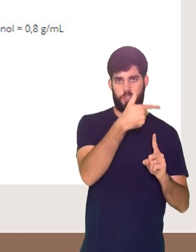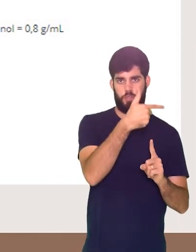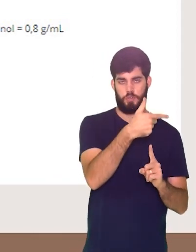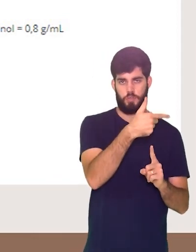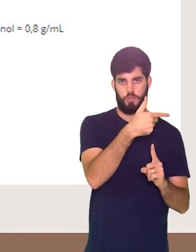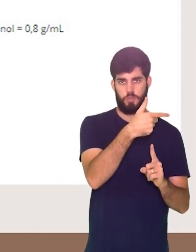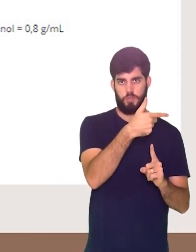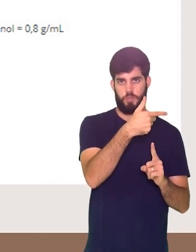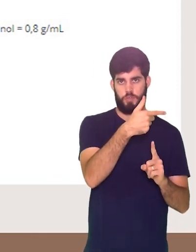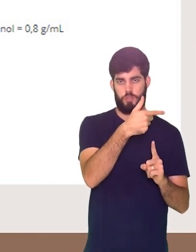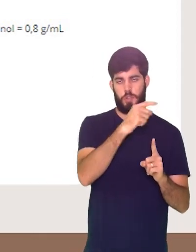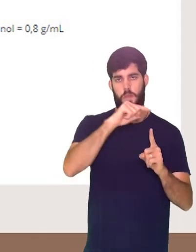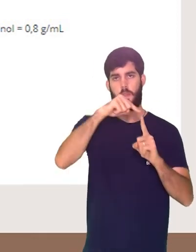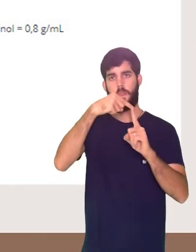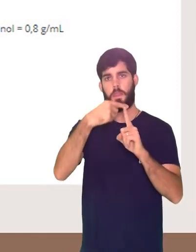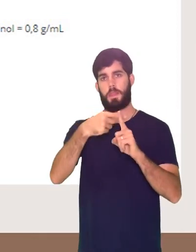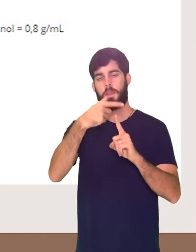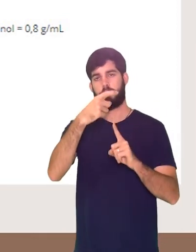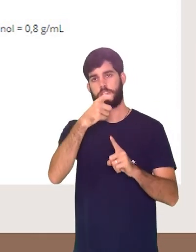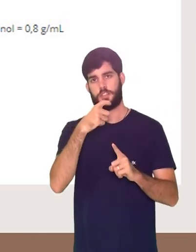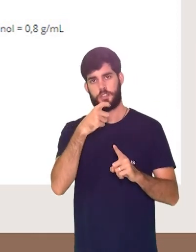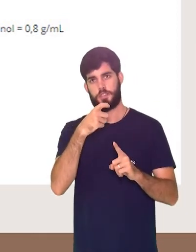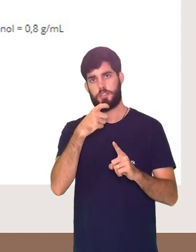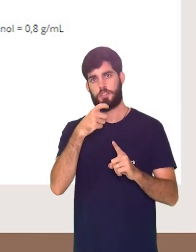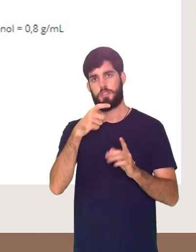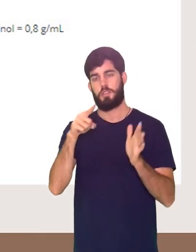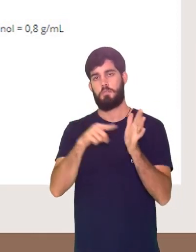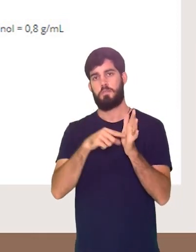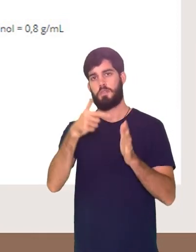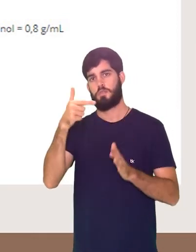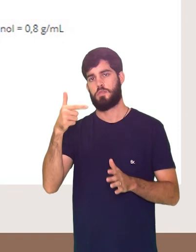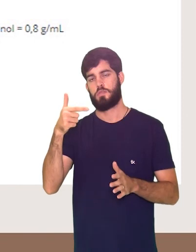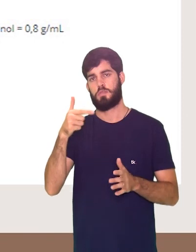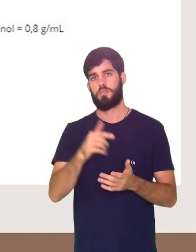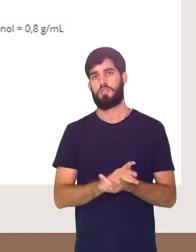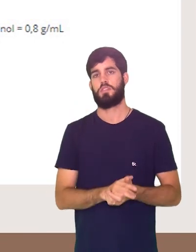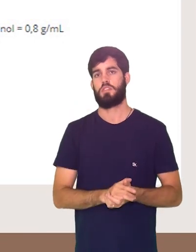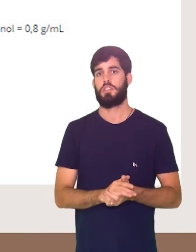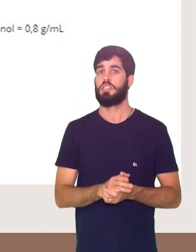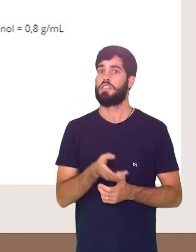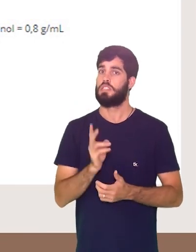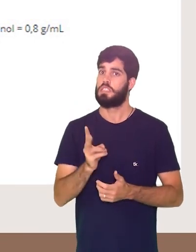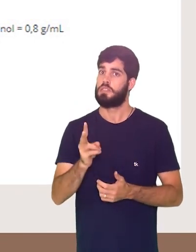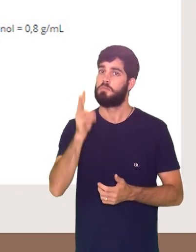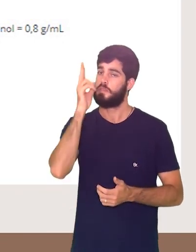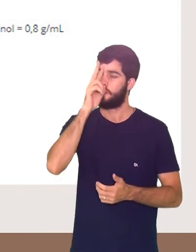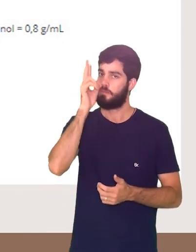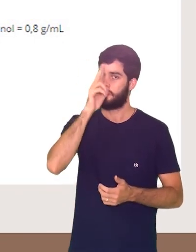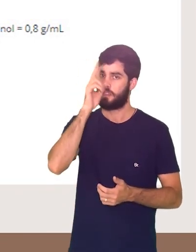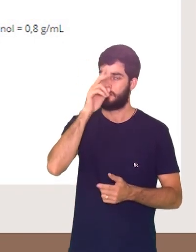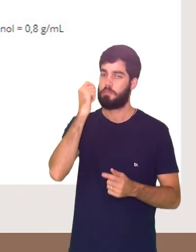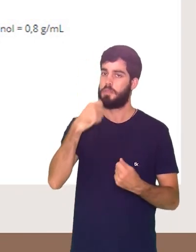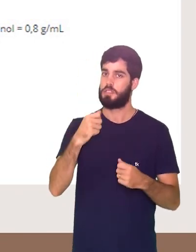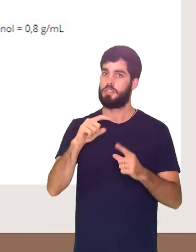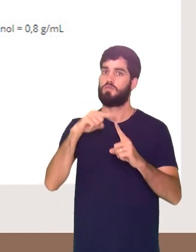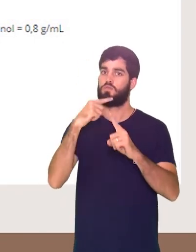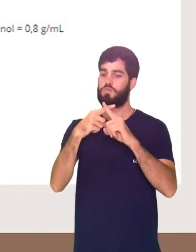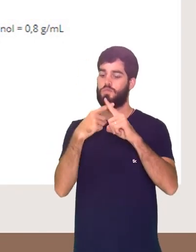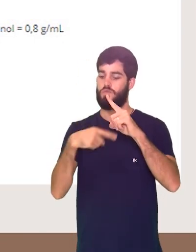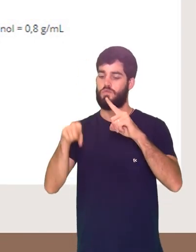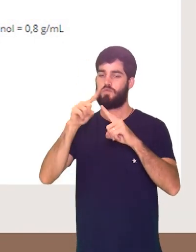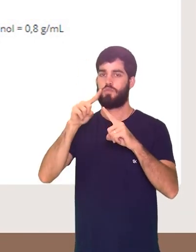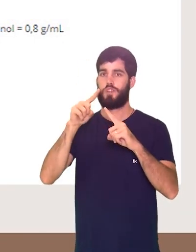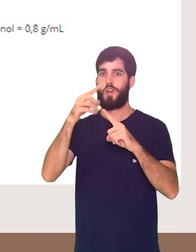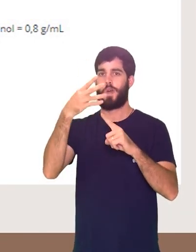cálcio, X em cima do W e menos 2, e lembrando que você tem que multiplicar o de baixo pelo de cima, 4 vezes 2,